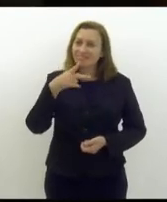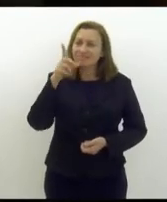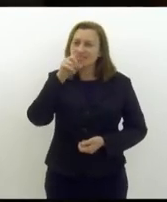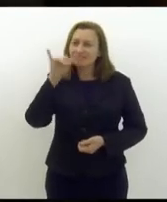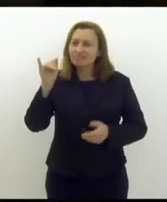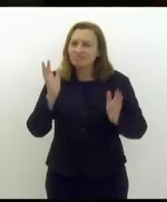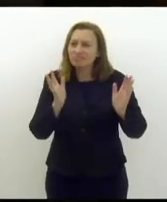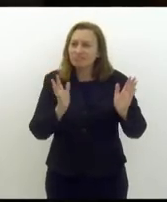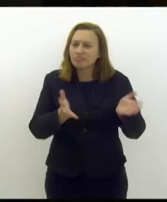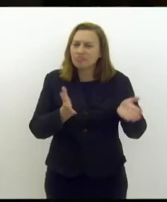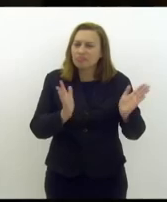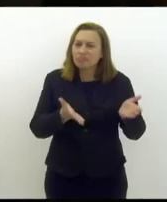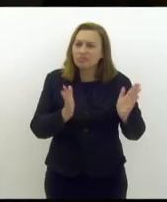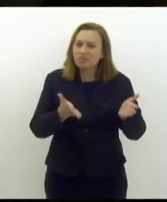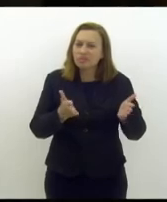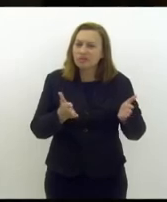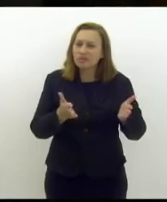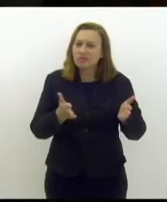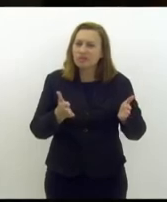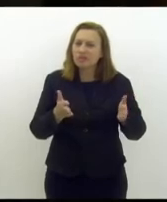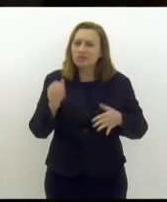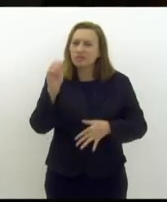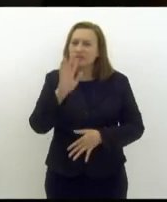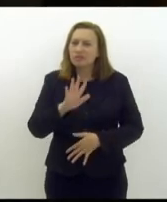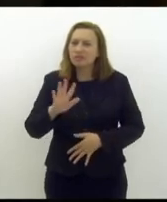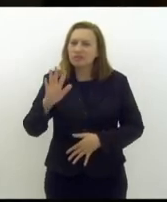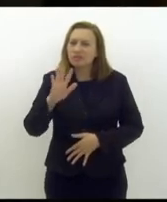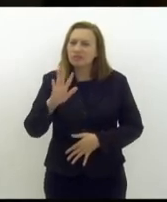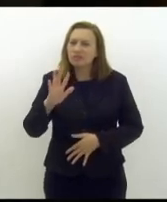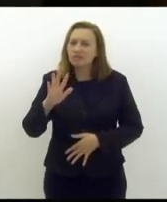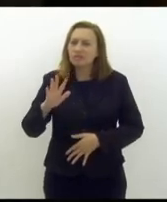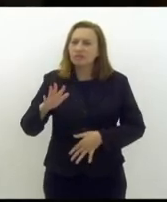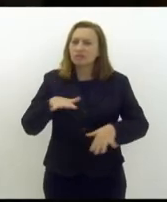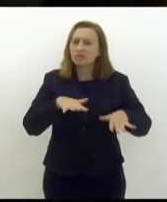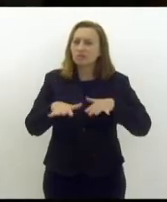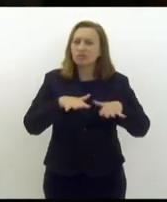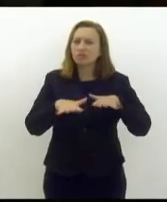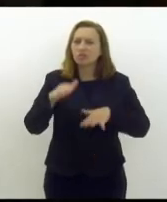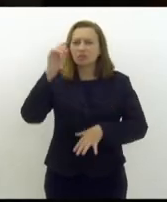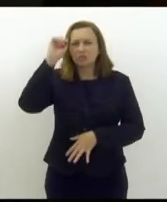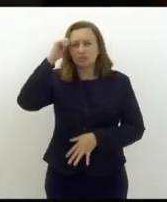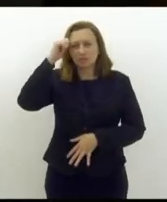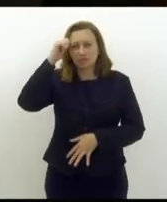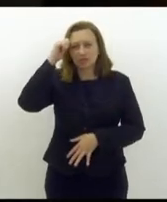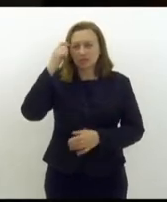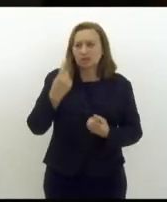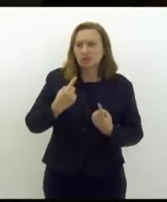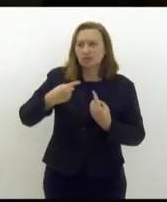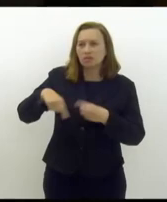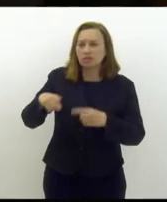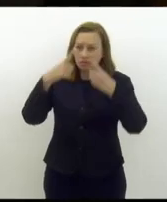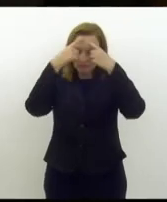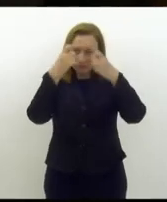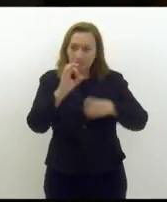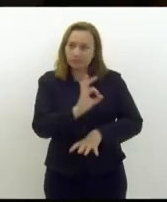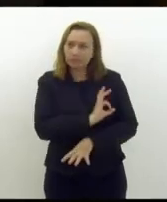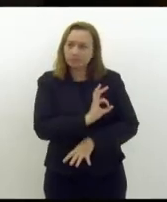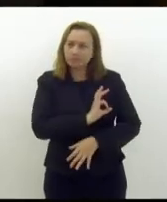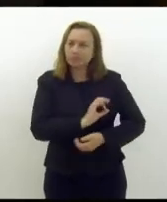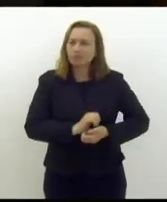hoje que existe nacionalmente uma jornada do movimento negro contra violência policial